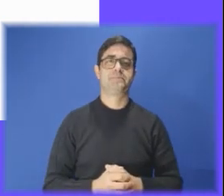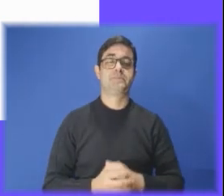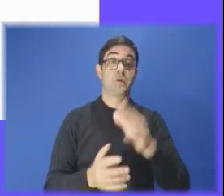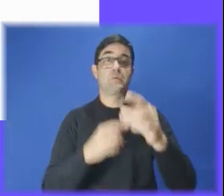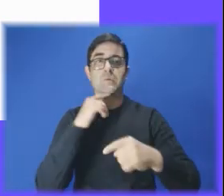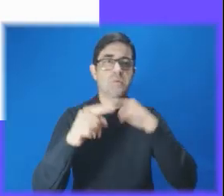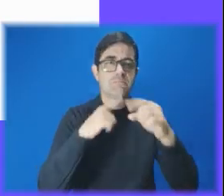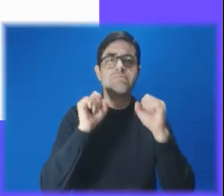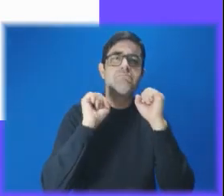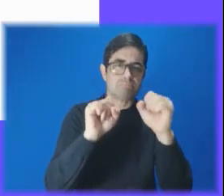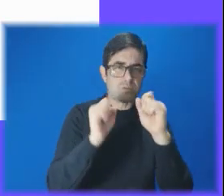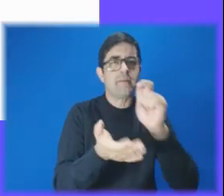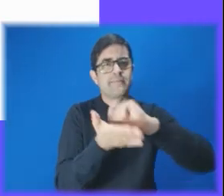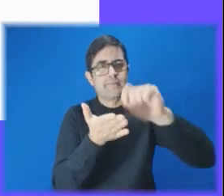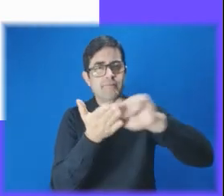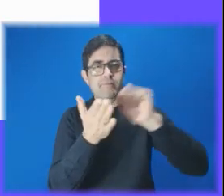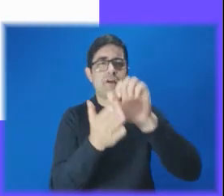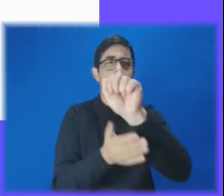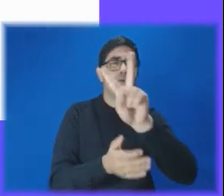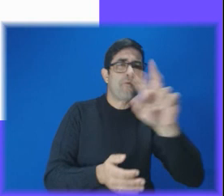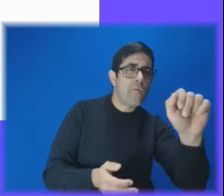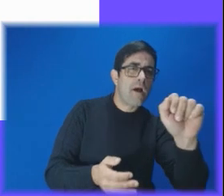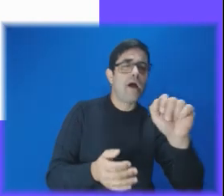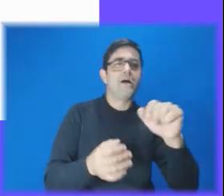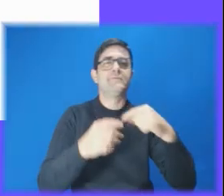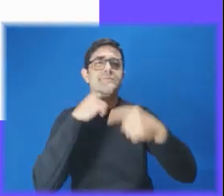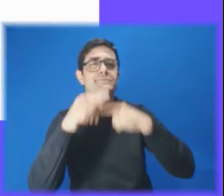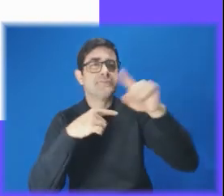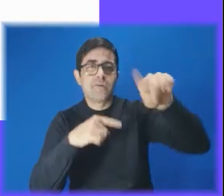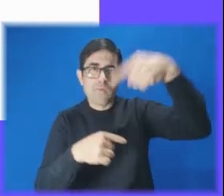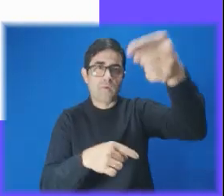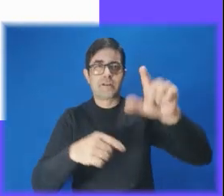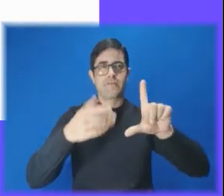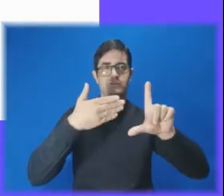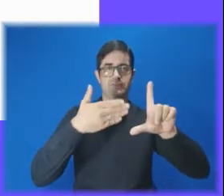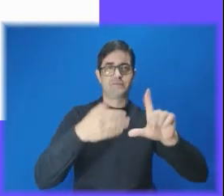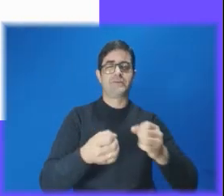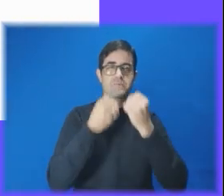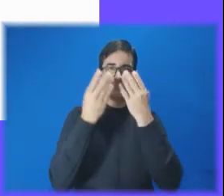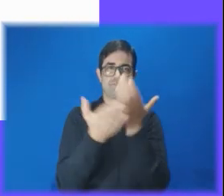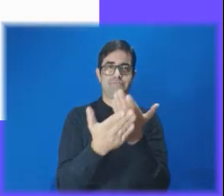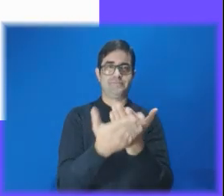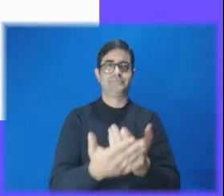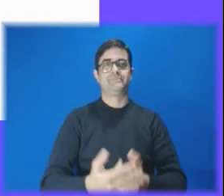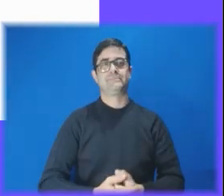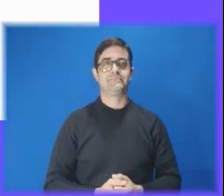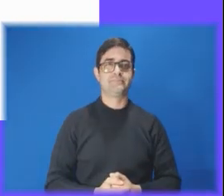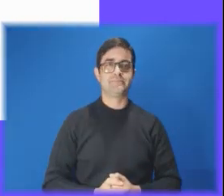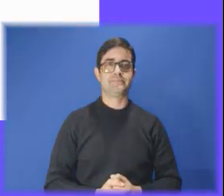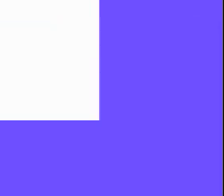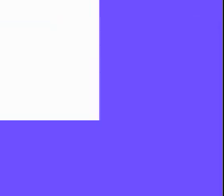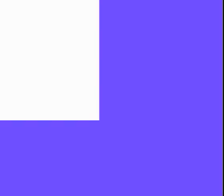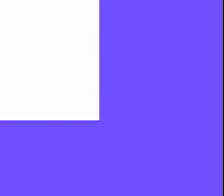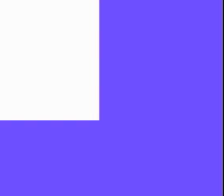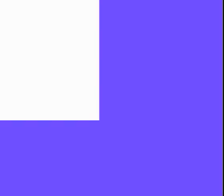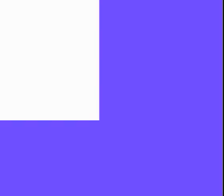manuseados. Qualquer dúvida, vocês podem escrever no AVA ou nós podemos tirar a dúvida na próxima videoconferência. Bons estudos!